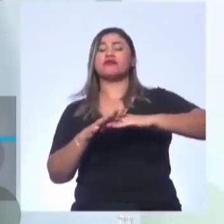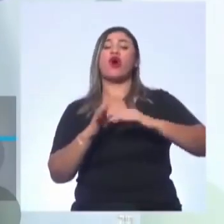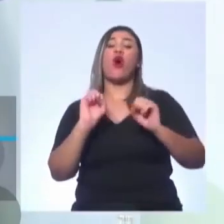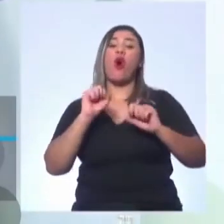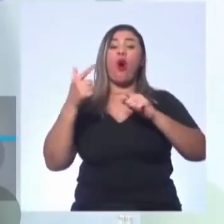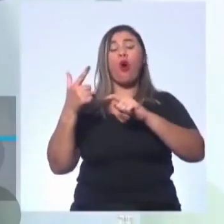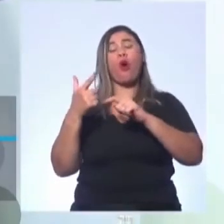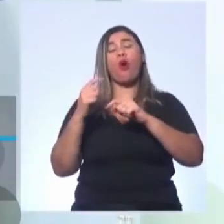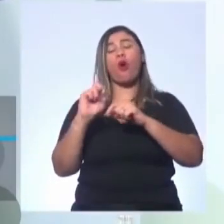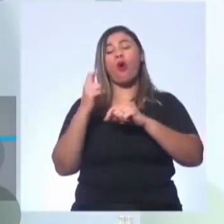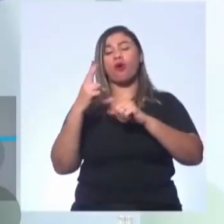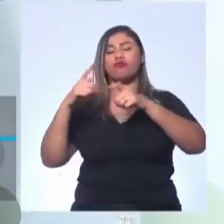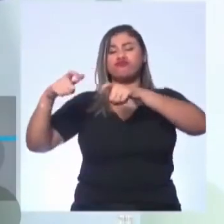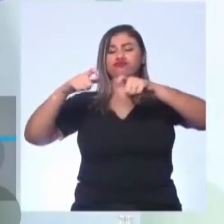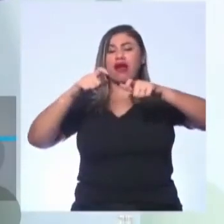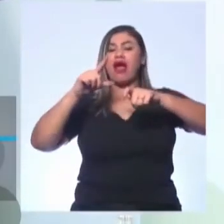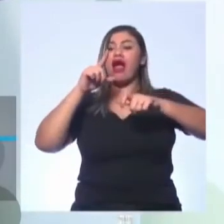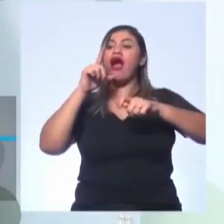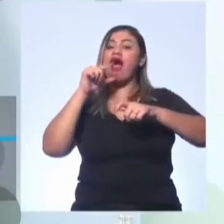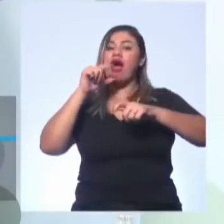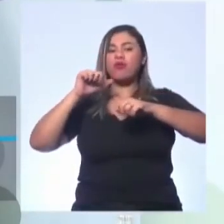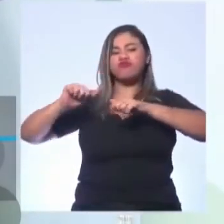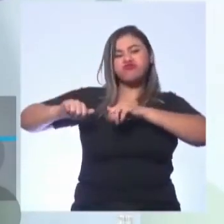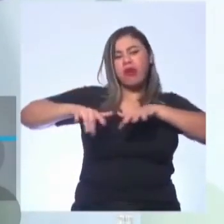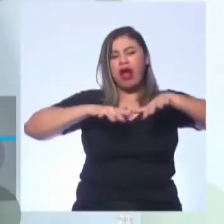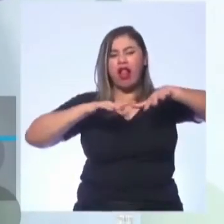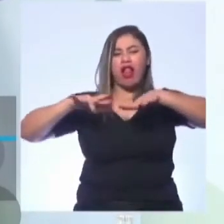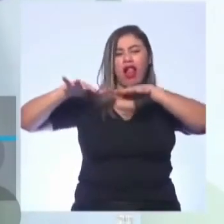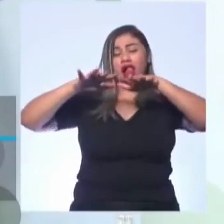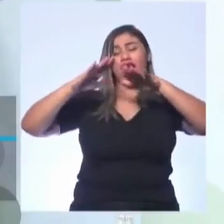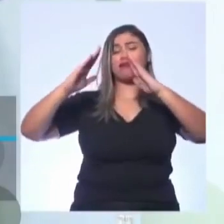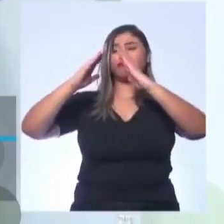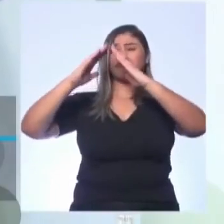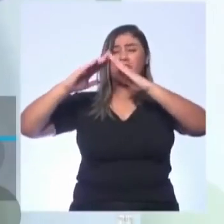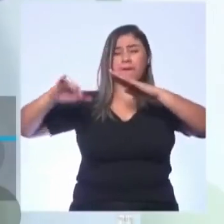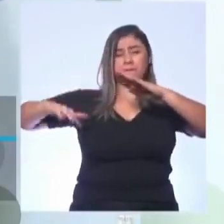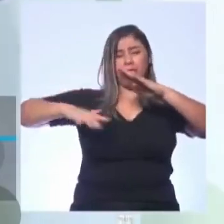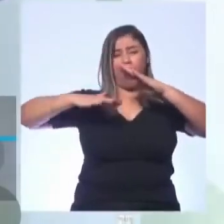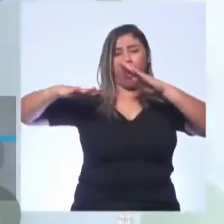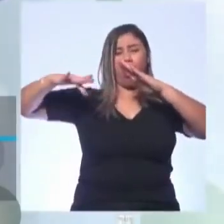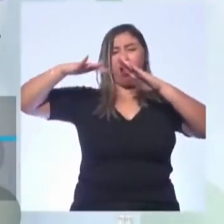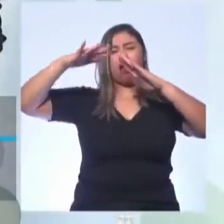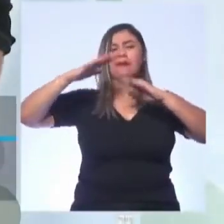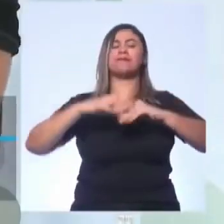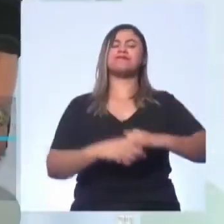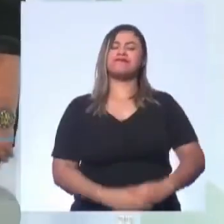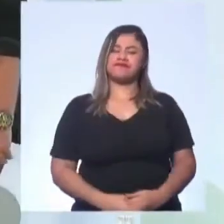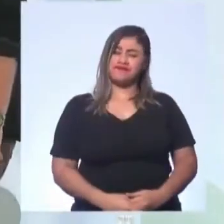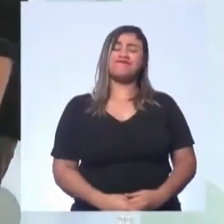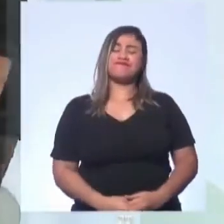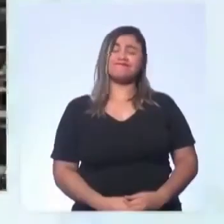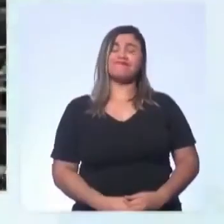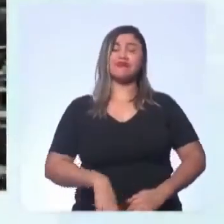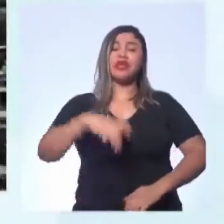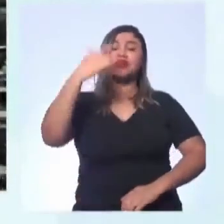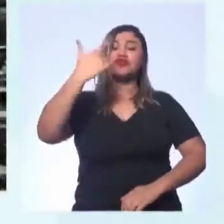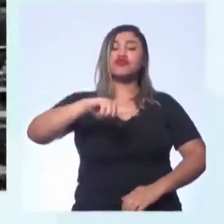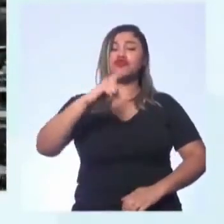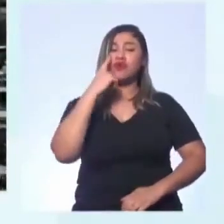aí entrar na casa aí do cidadão, tá certo? Vamos lá para a próxima tela, que a gente vai observar